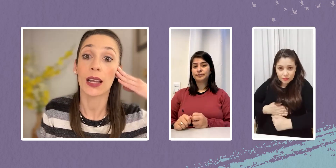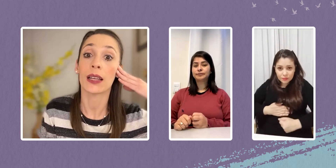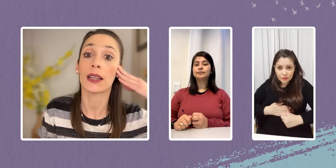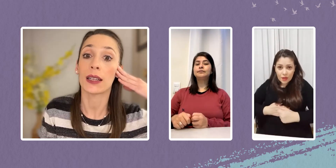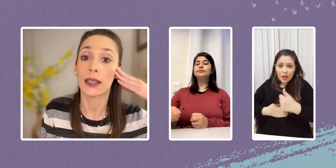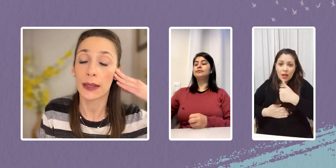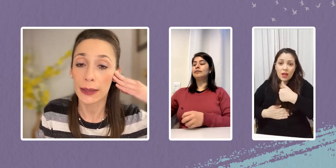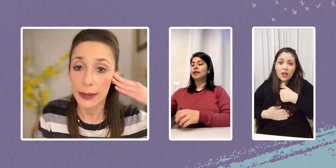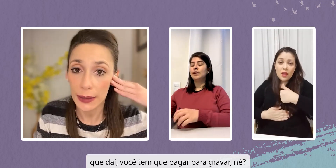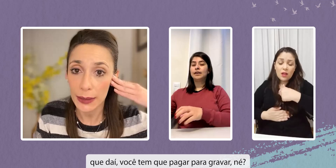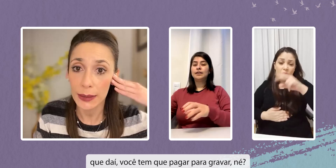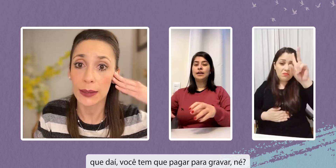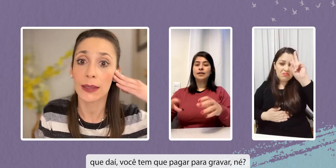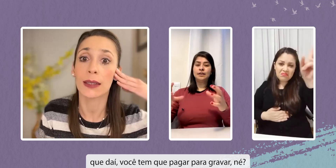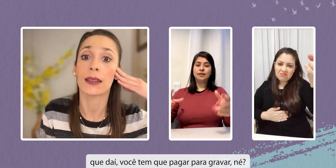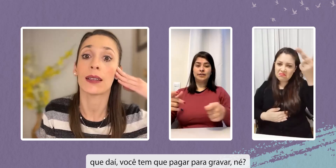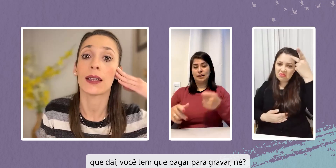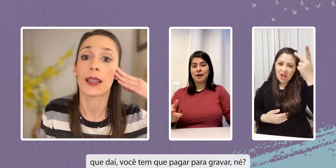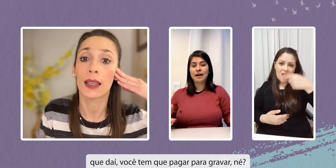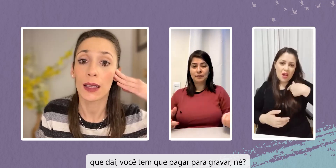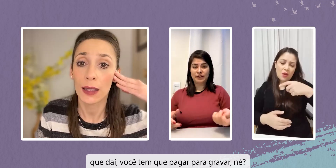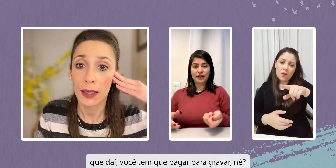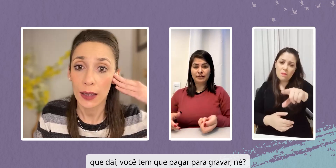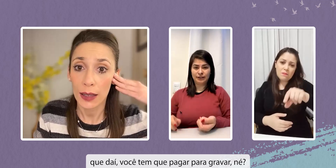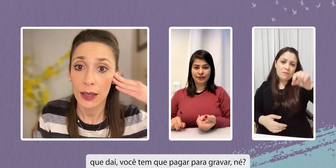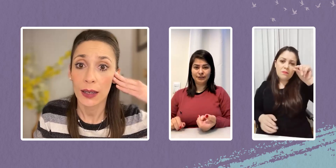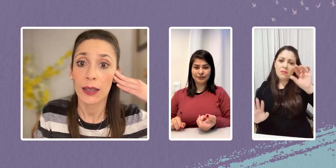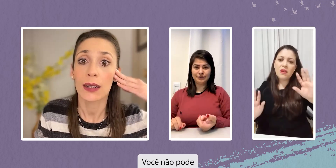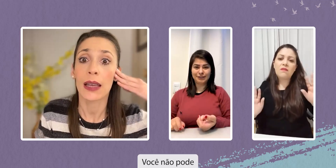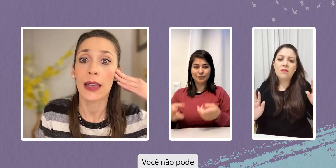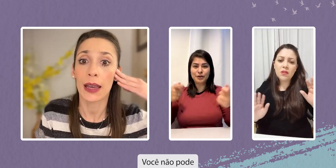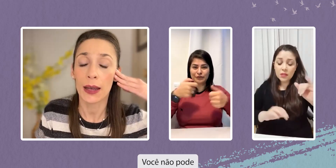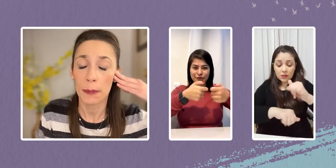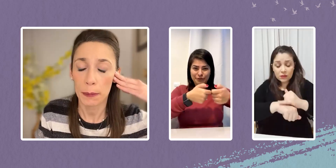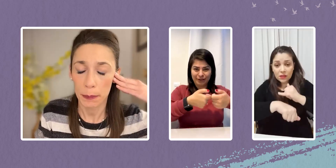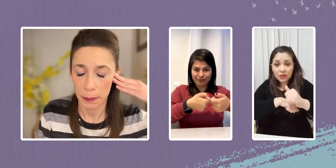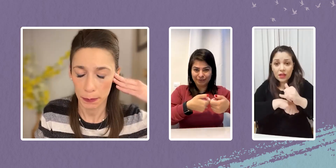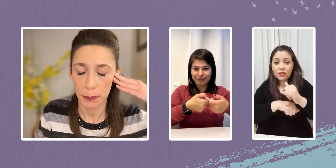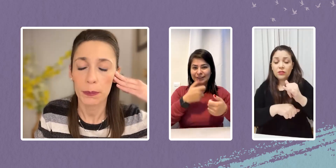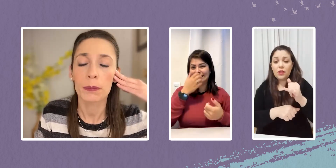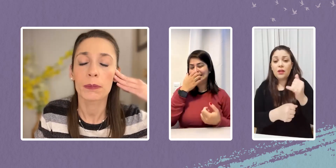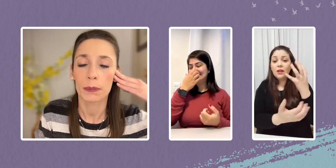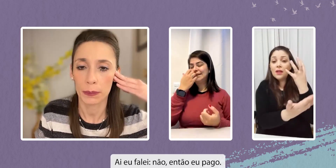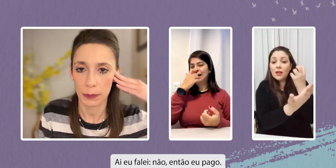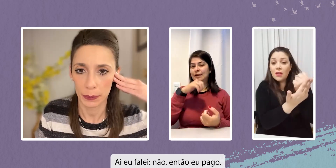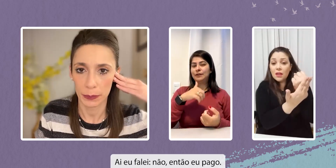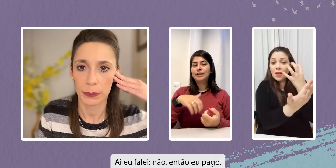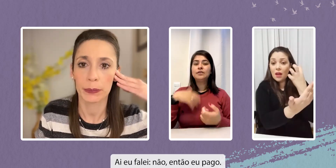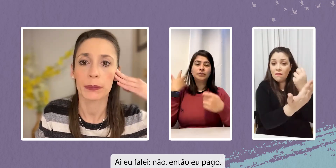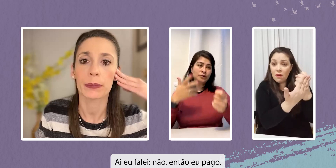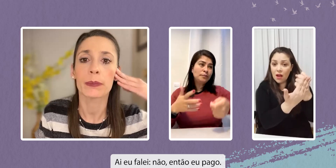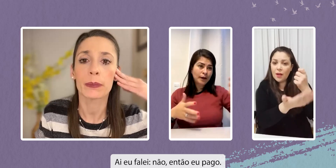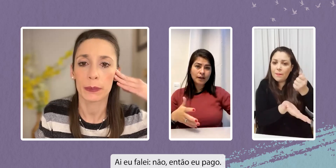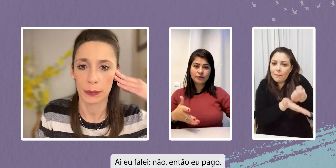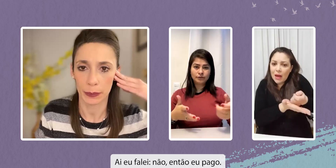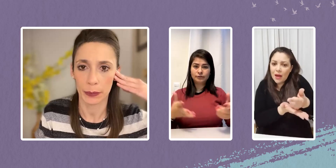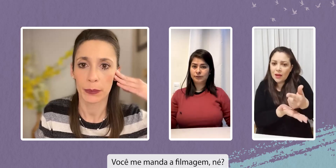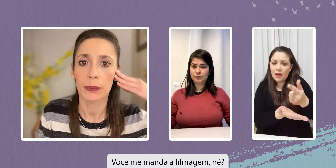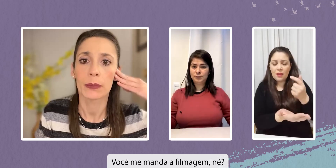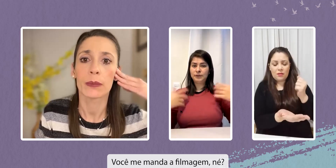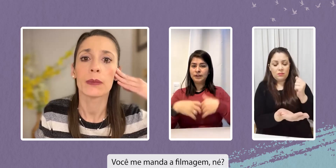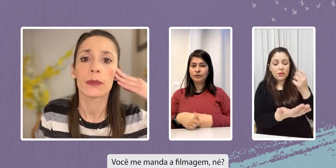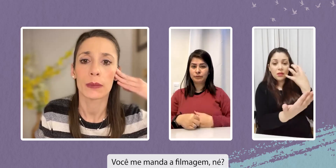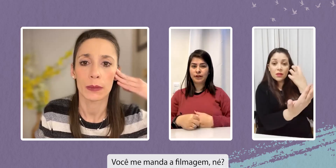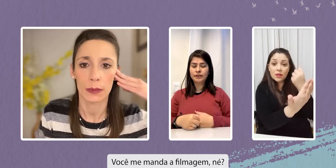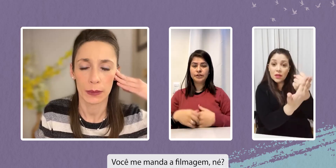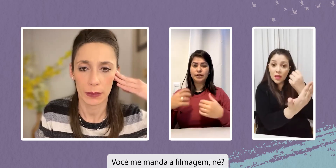casa, que daí você tem que pagar para gravar, né? Você não pode. Aí eu falei, não, então eu pago. Você